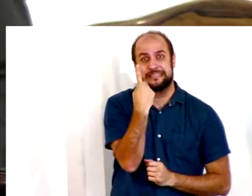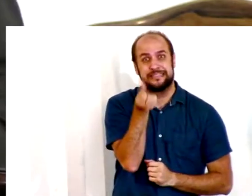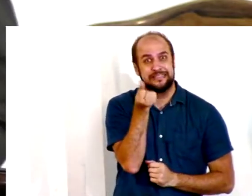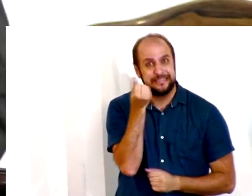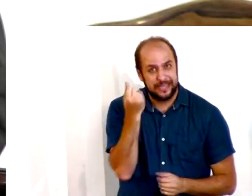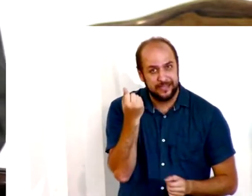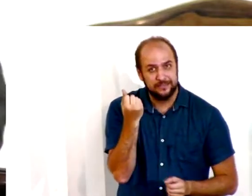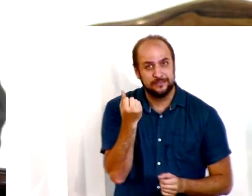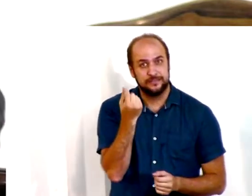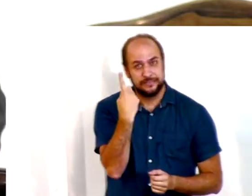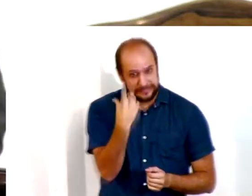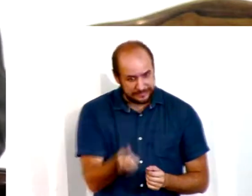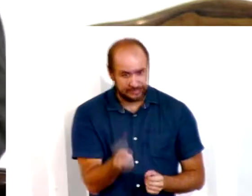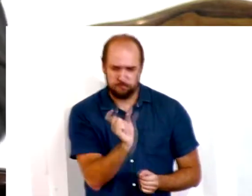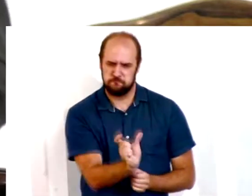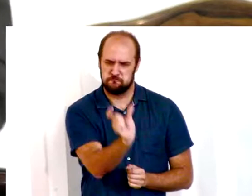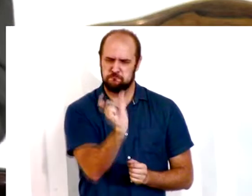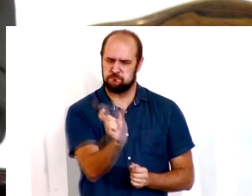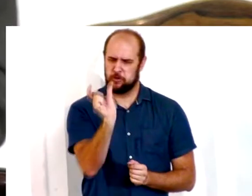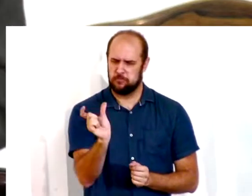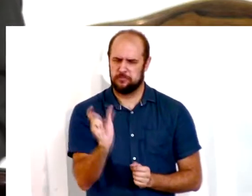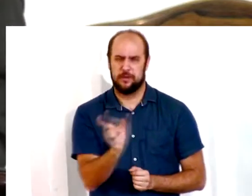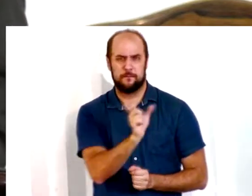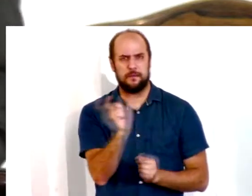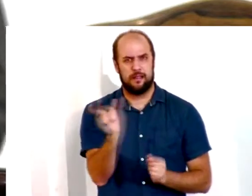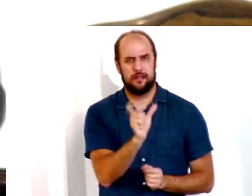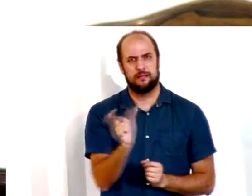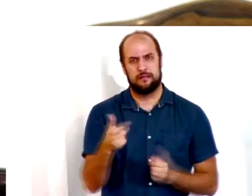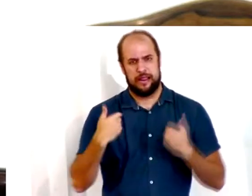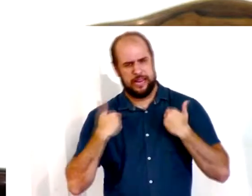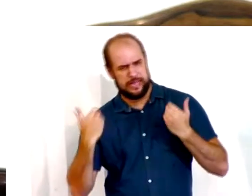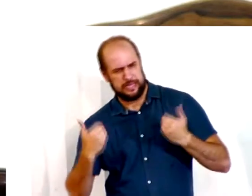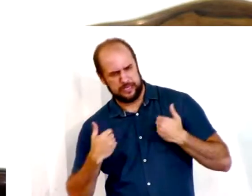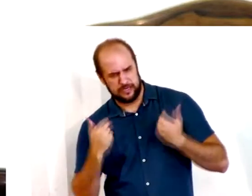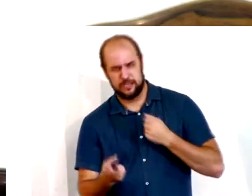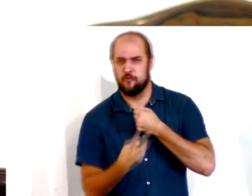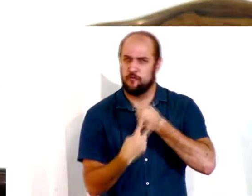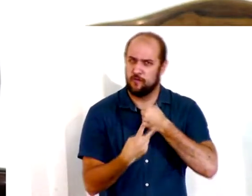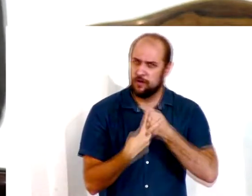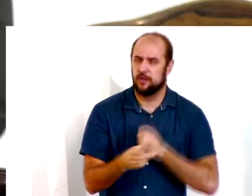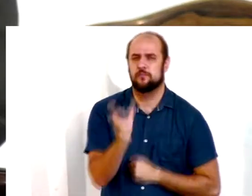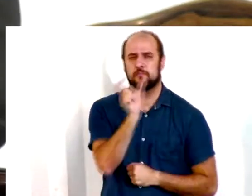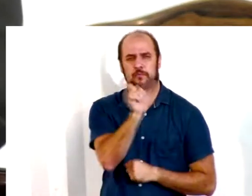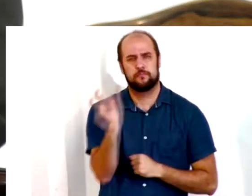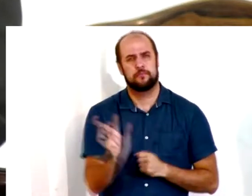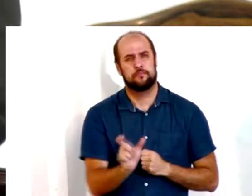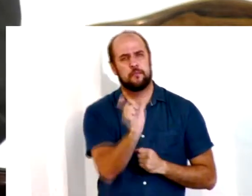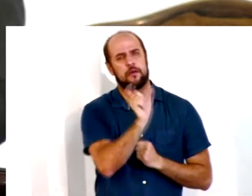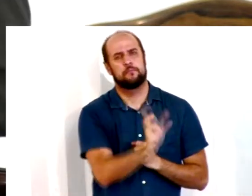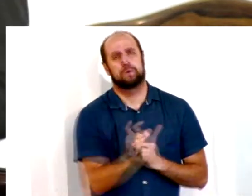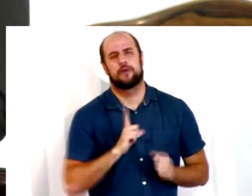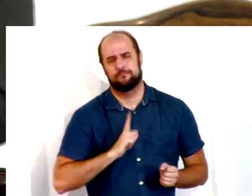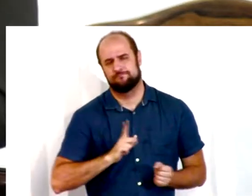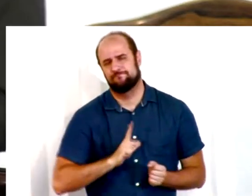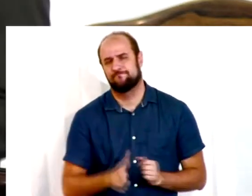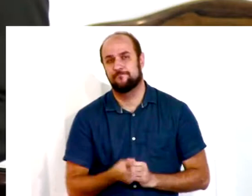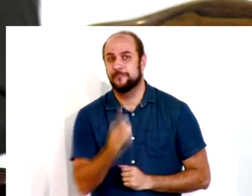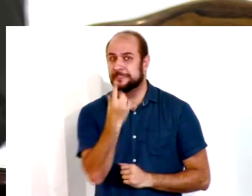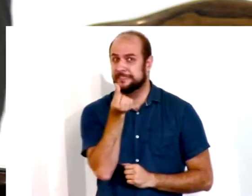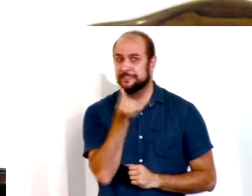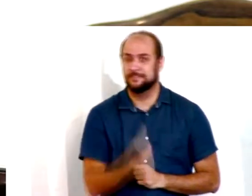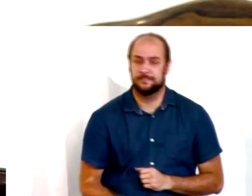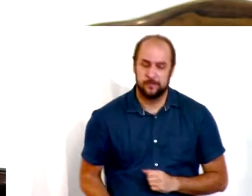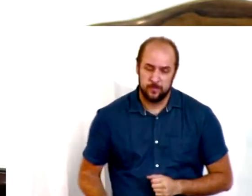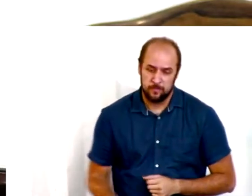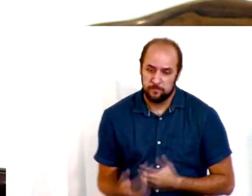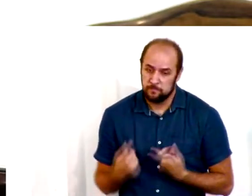nós encontramos aqui, seja em substantivo ou seja em verbo, a palavra alegria. Mas nós temos